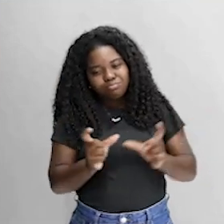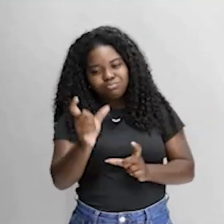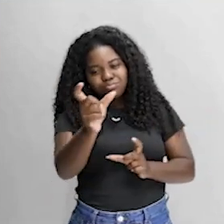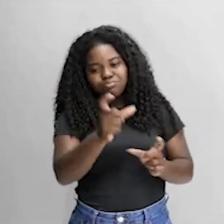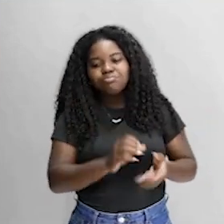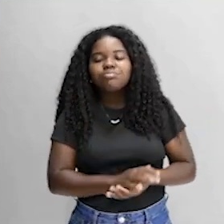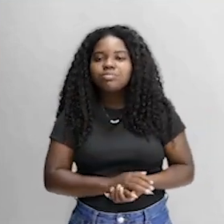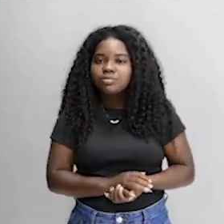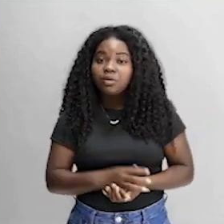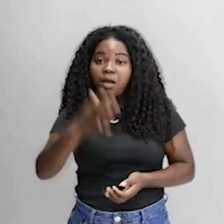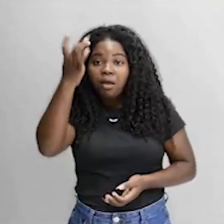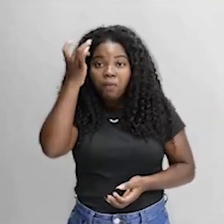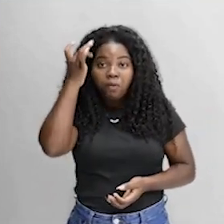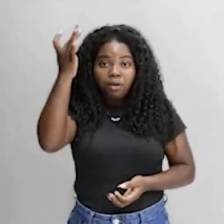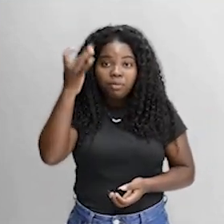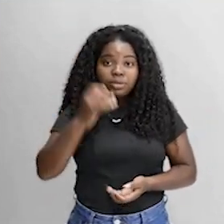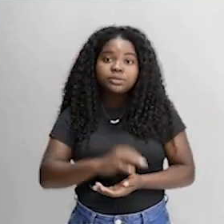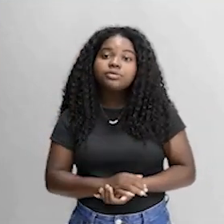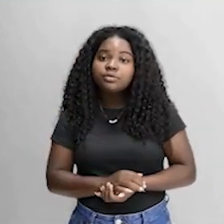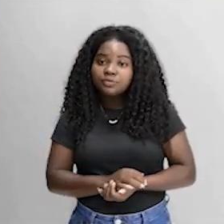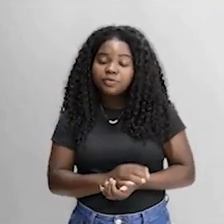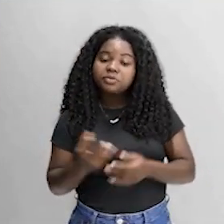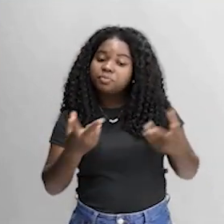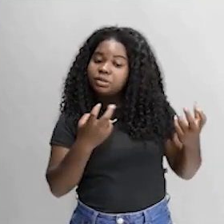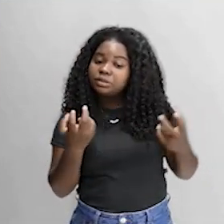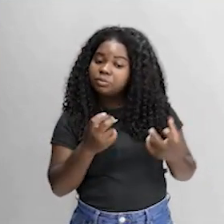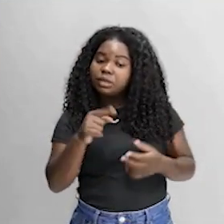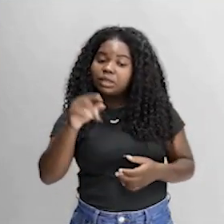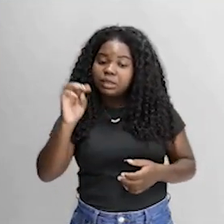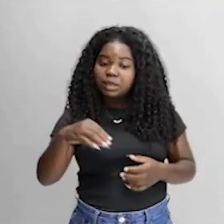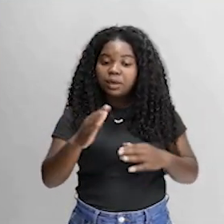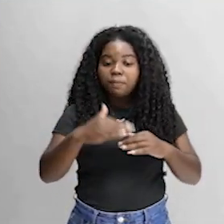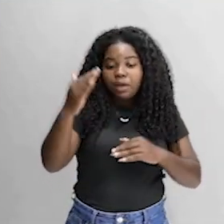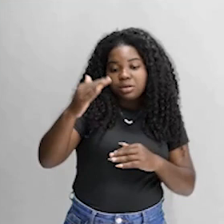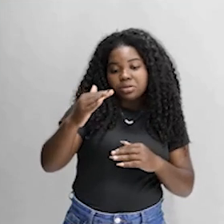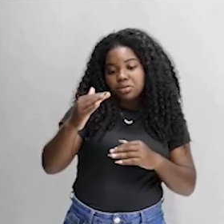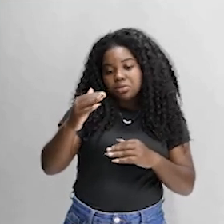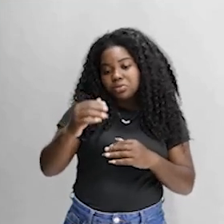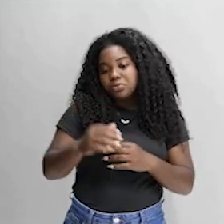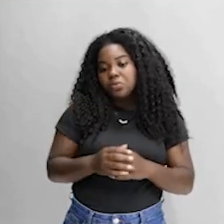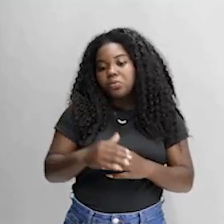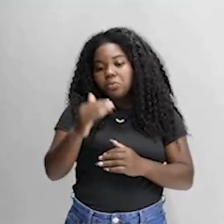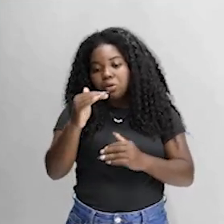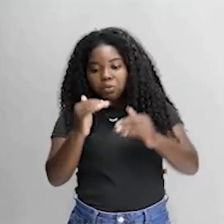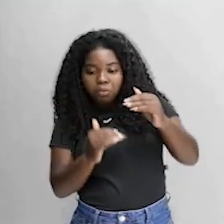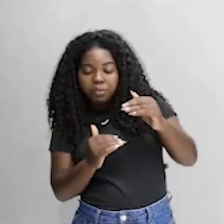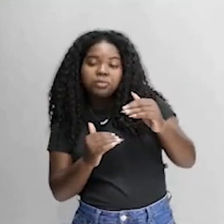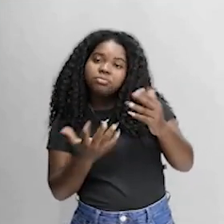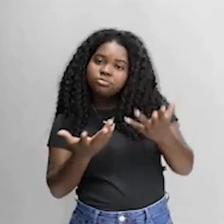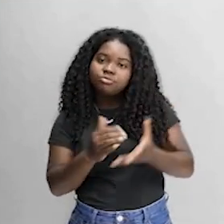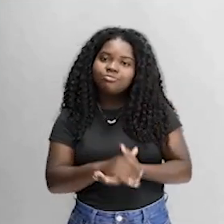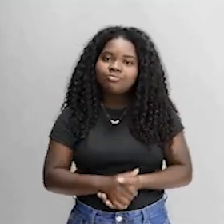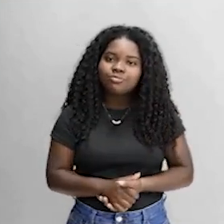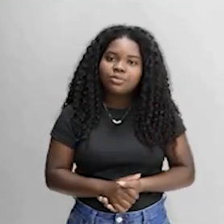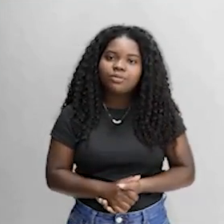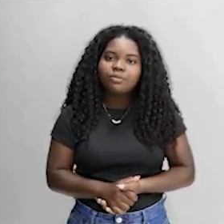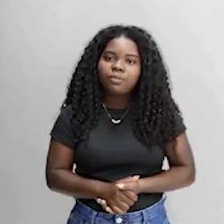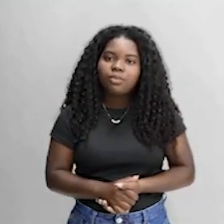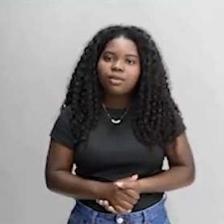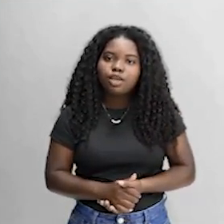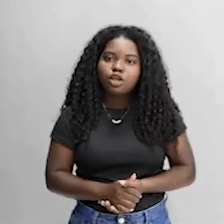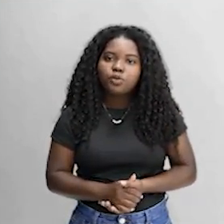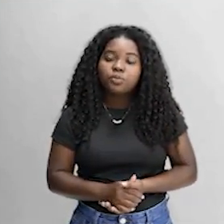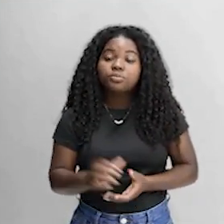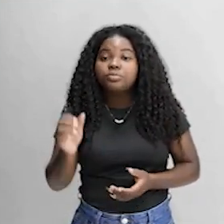fácil para que eu identifique quem é o maior e quem é o menor, portanto. Porque eu sei que o médio não está aqui. Ok? E isso, obviamente,